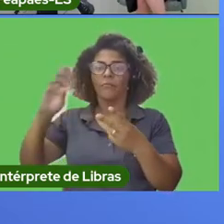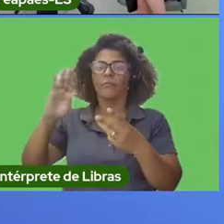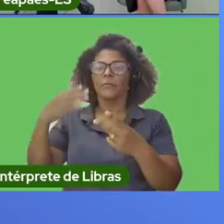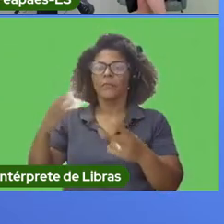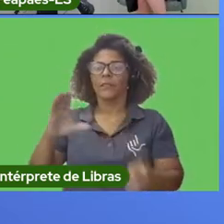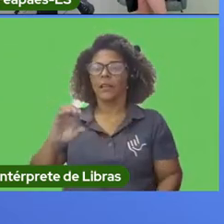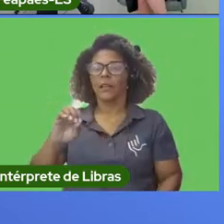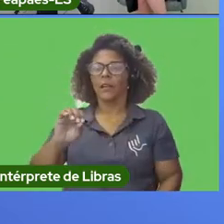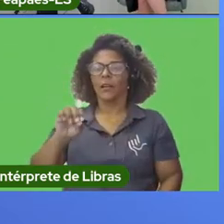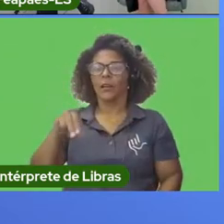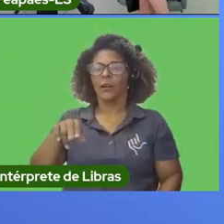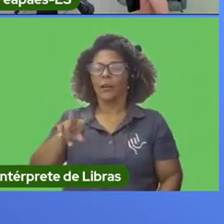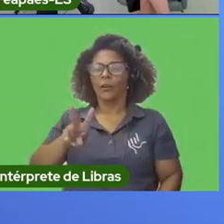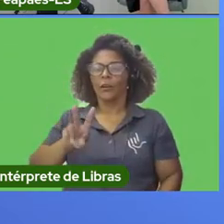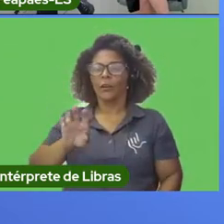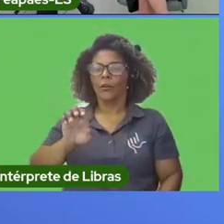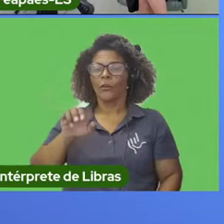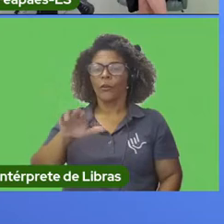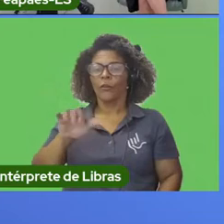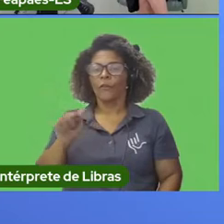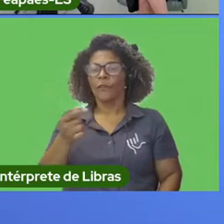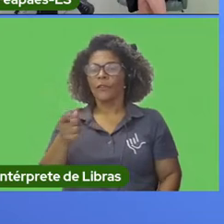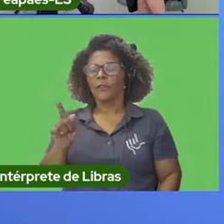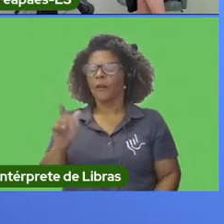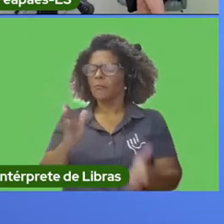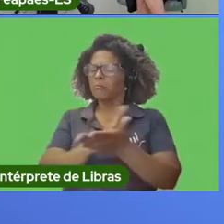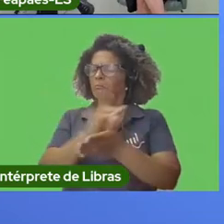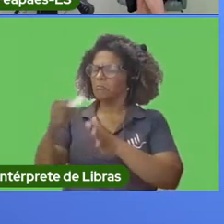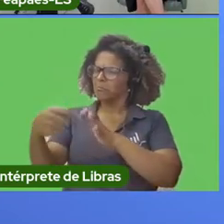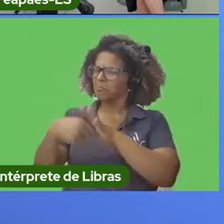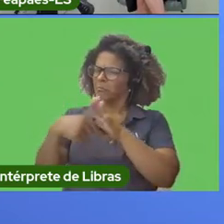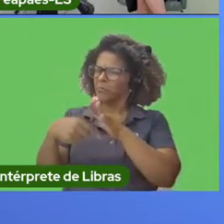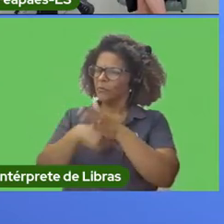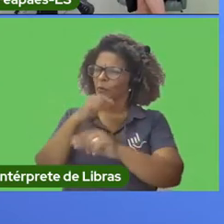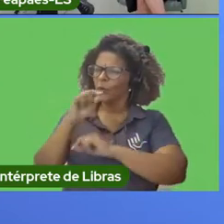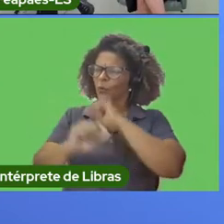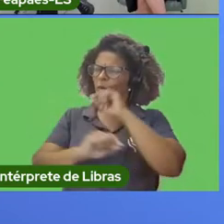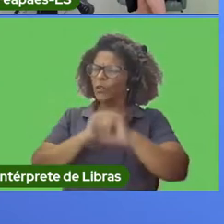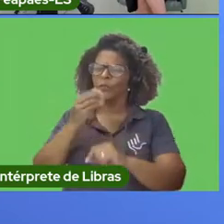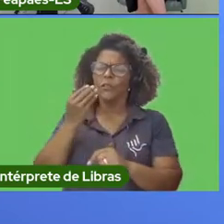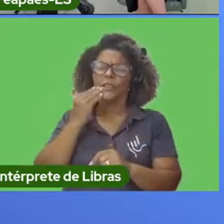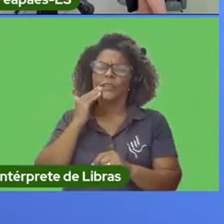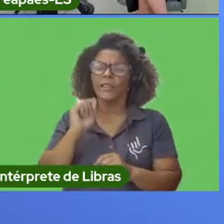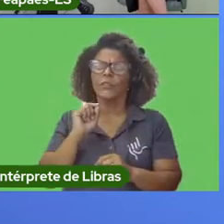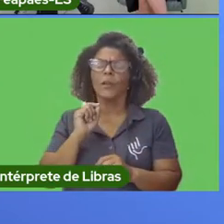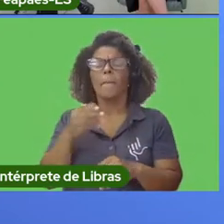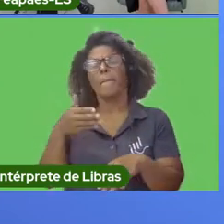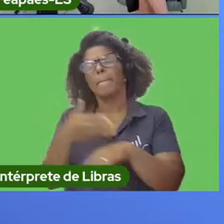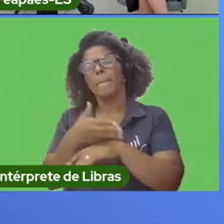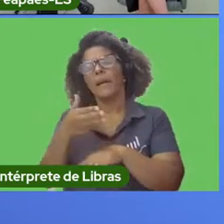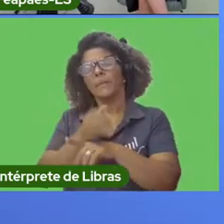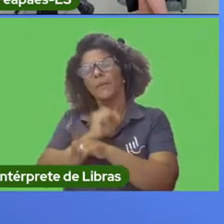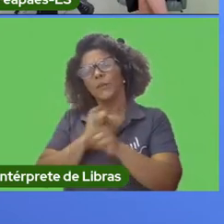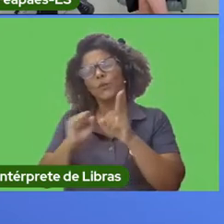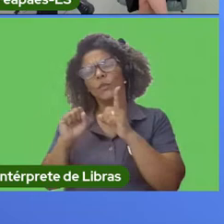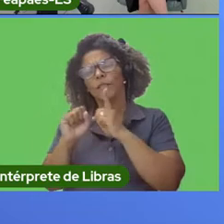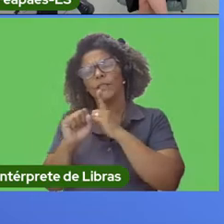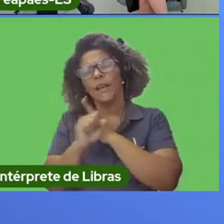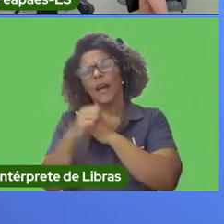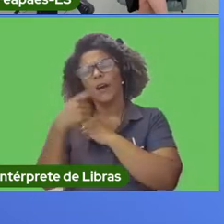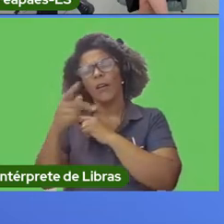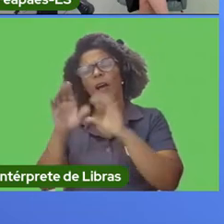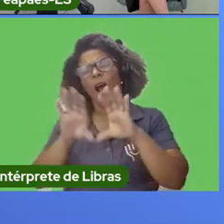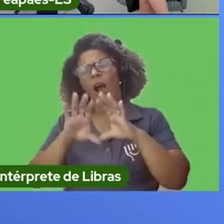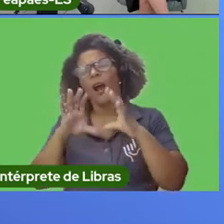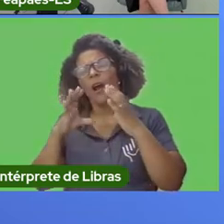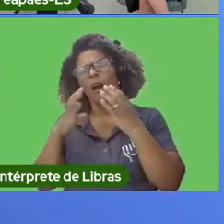Eu vejo muitas vezes, algumas pessoas já vieram me perguntar, mas, Ederson, o que você entende como participação social lá da convenção. O que